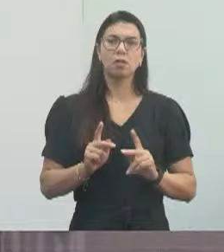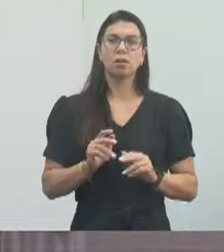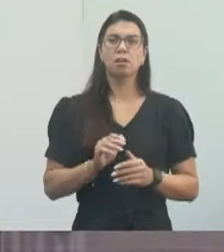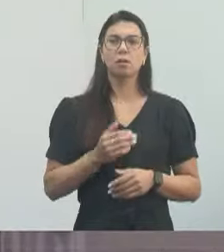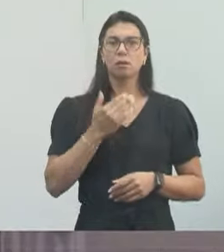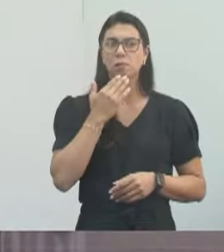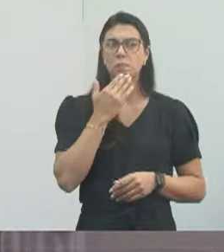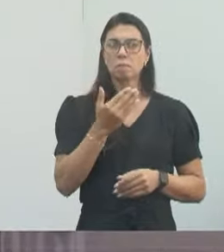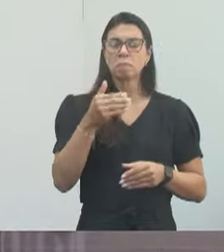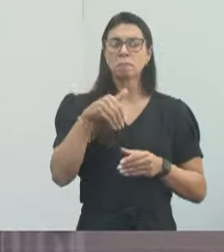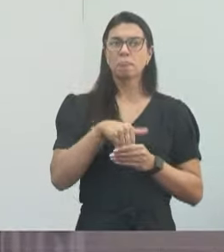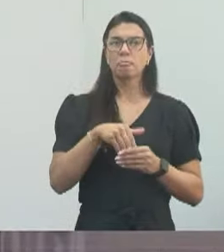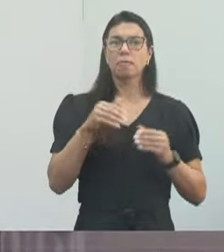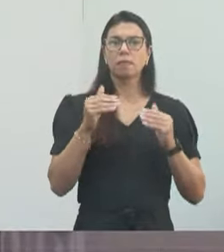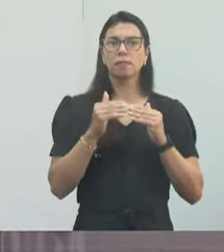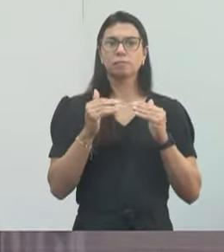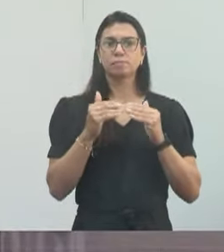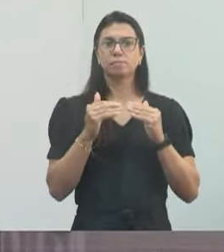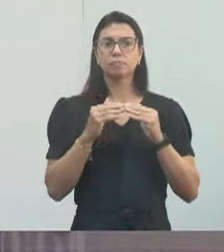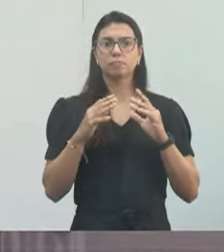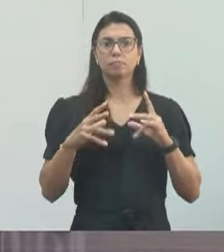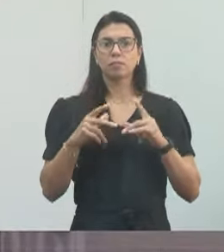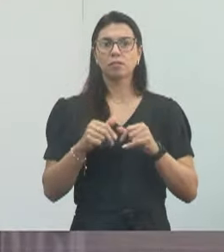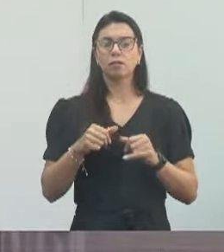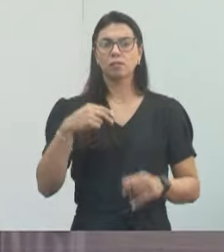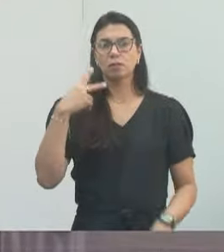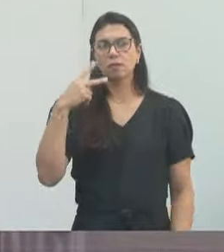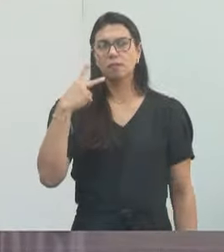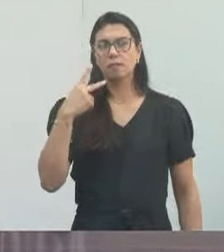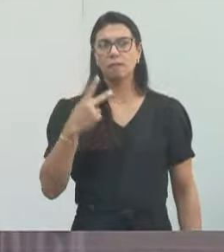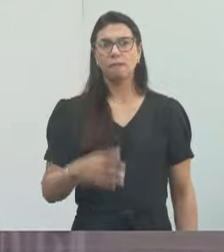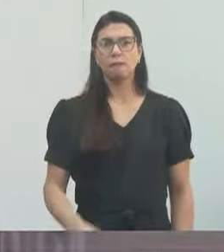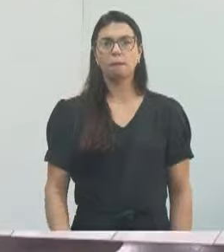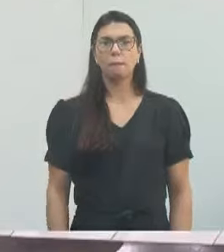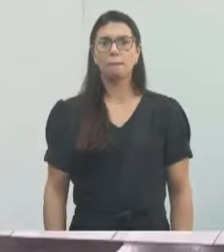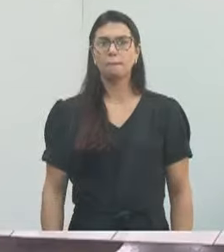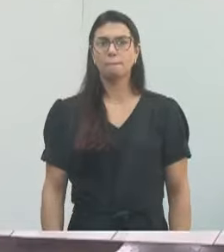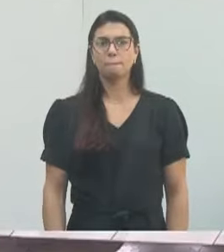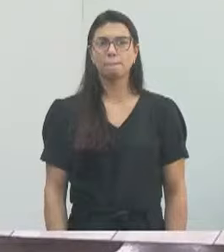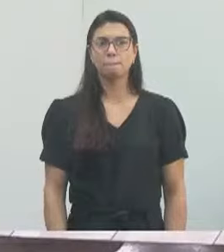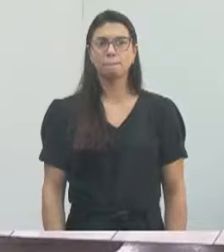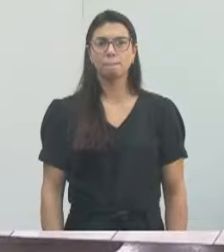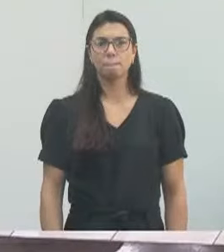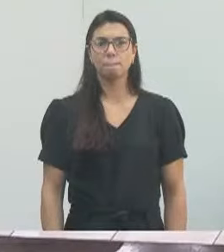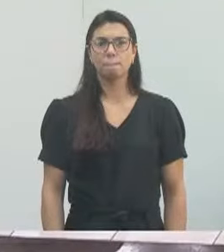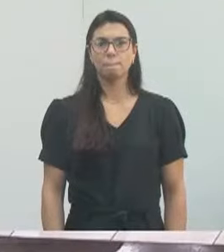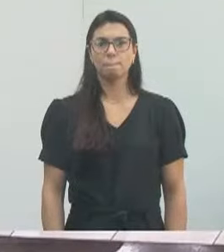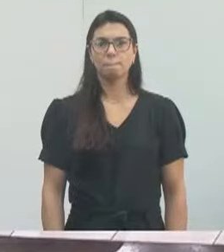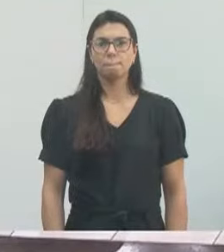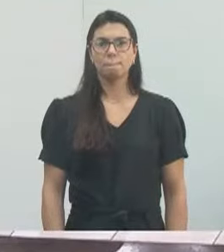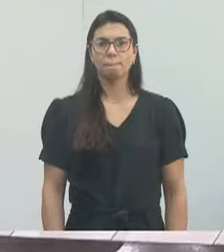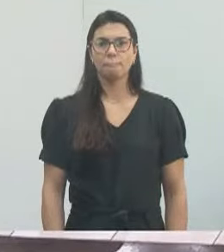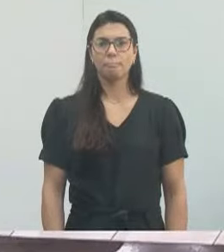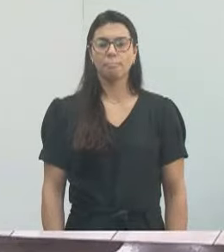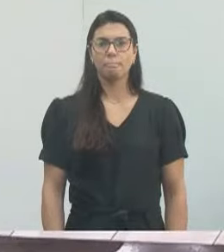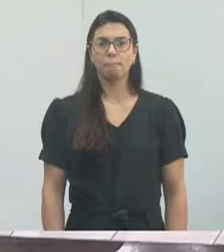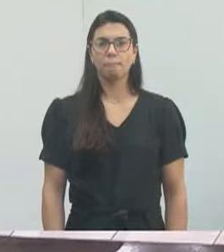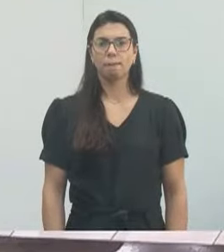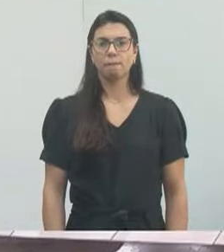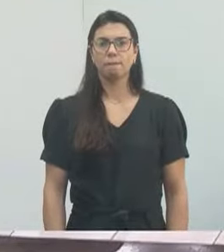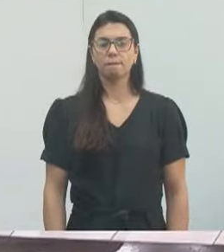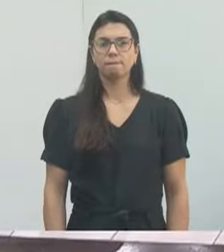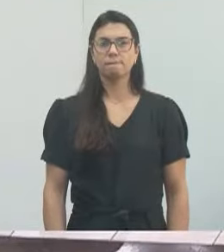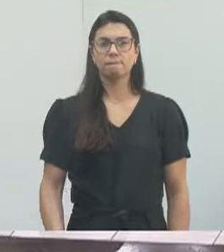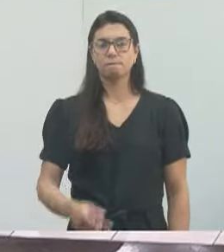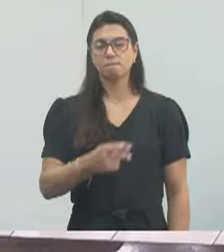voto favorável dos vereador e vereadora foi pedido votação senhor presidente